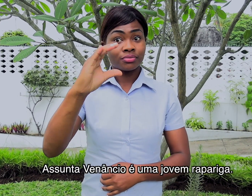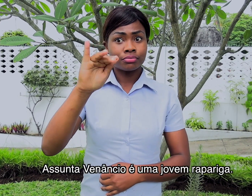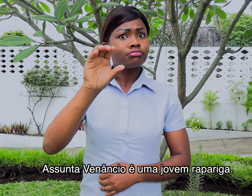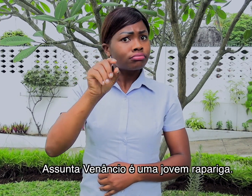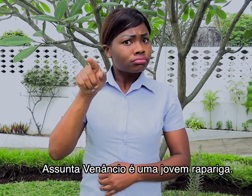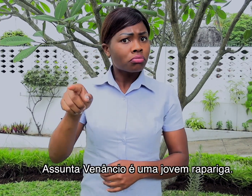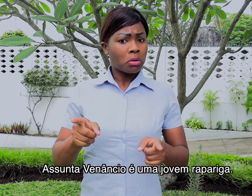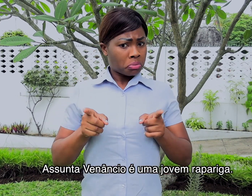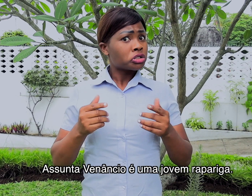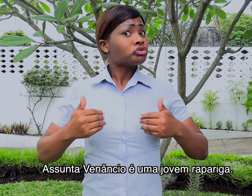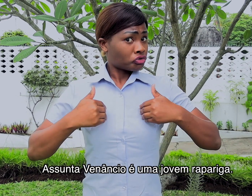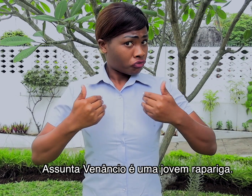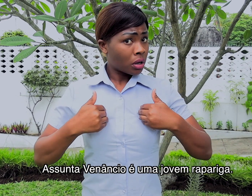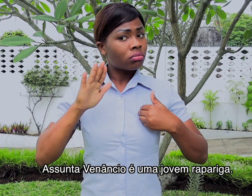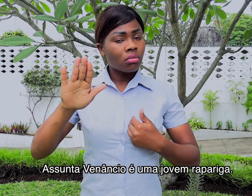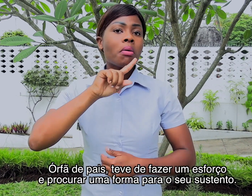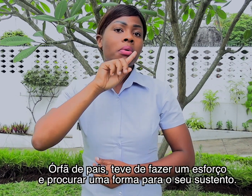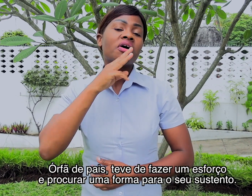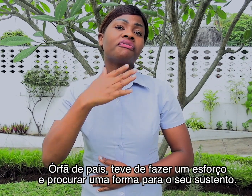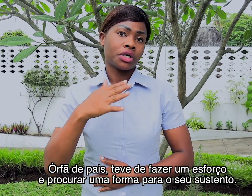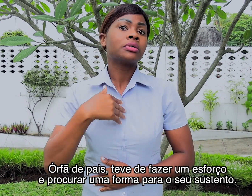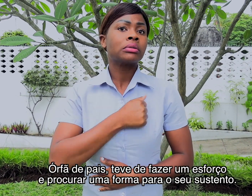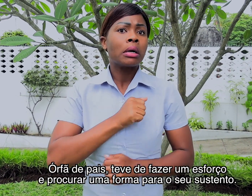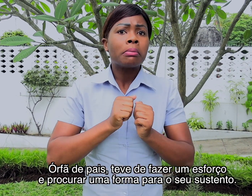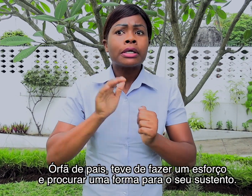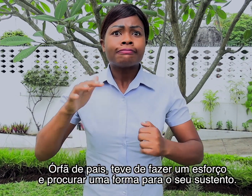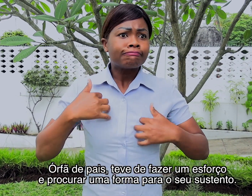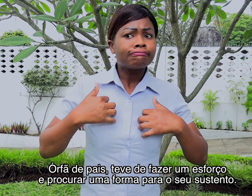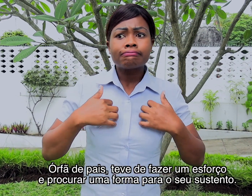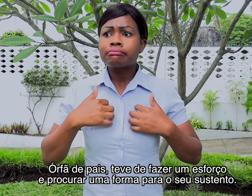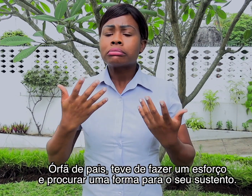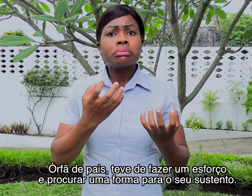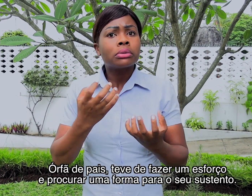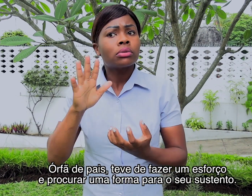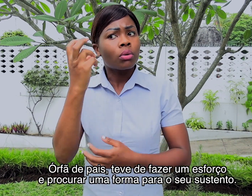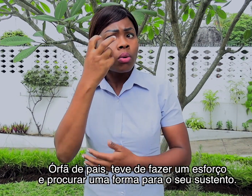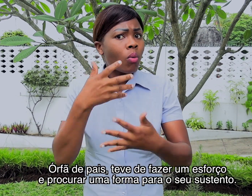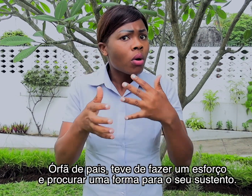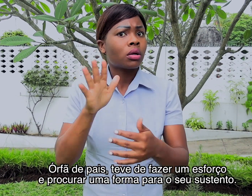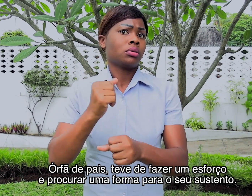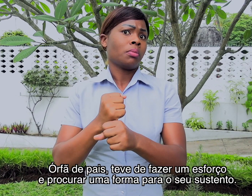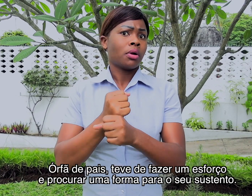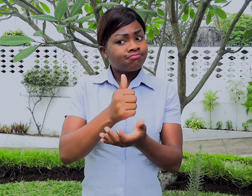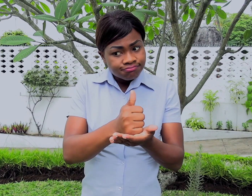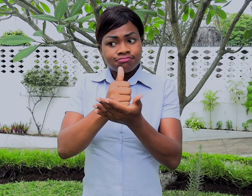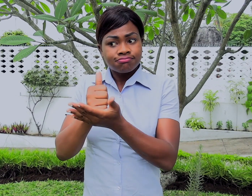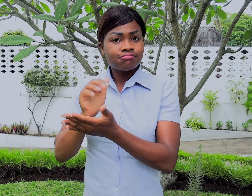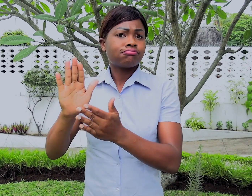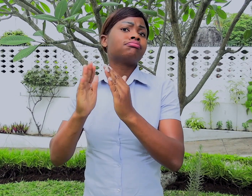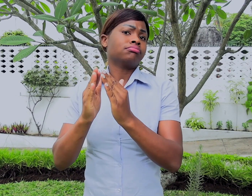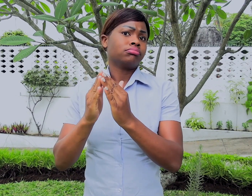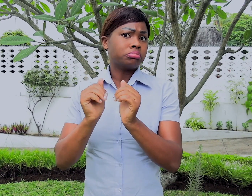Assunta Venâncio é uma jovem rapariga, órfã de pais. Teve de fazer um esforço e procurar uma forma para o seu